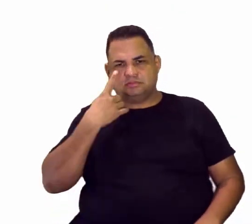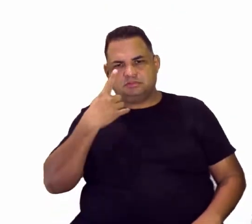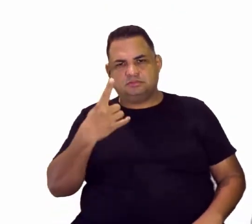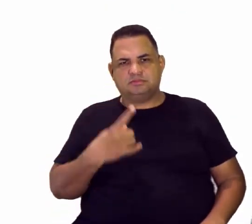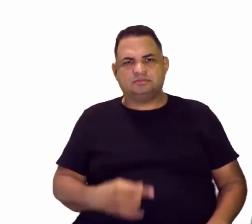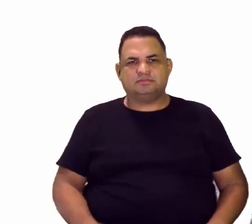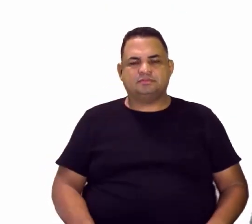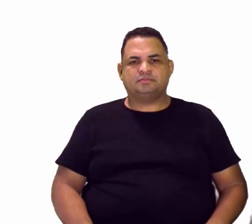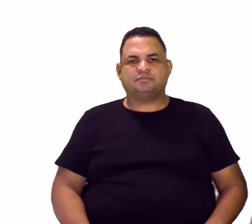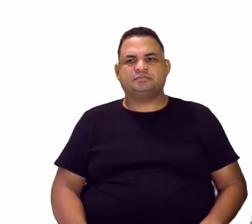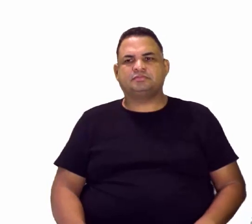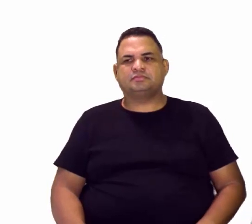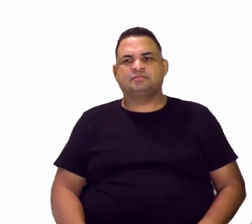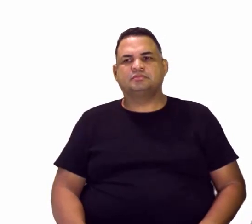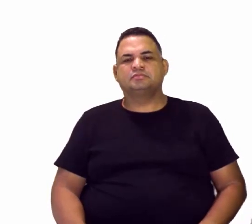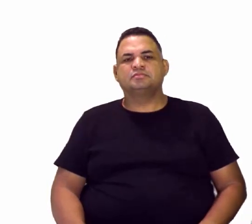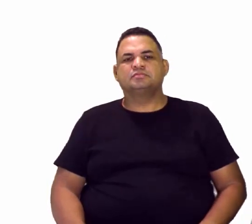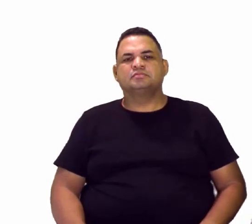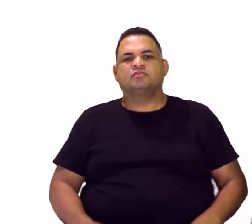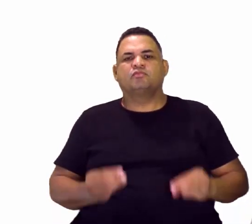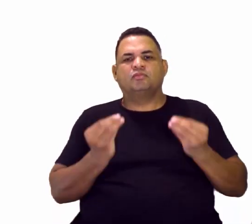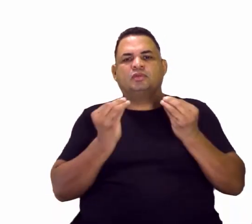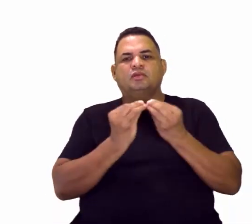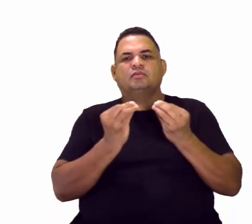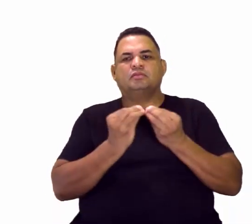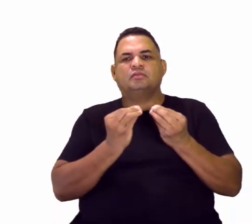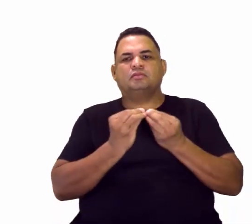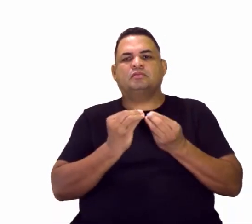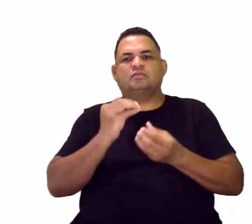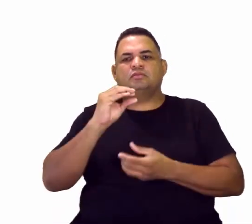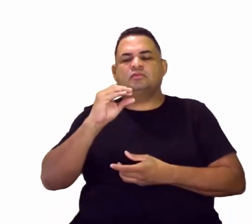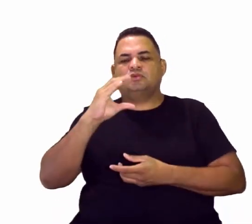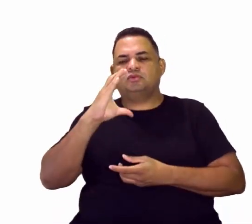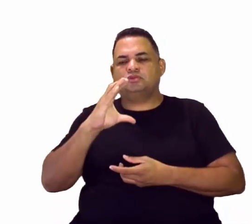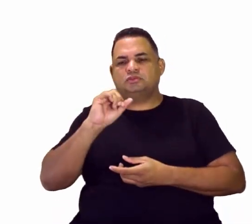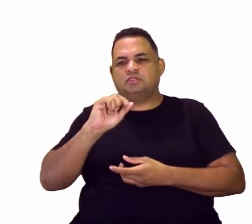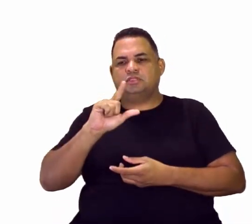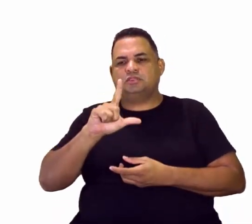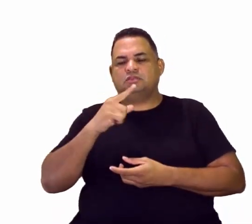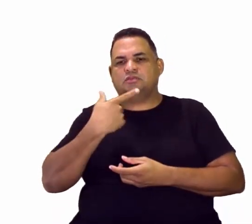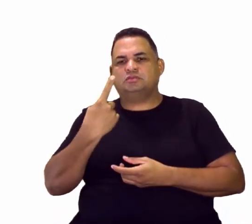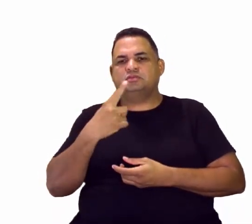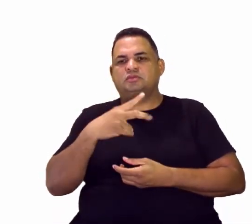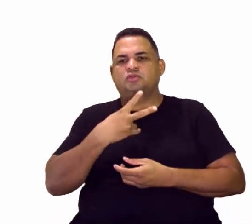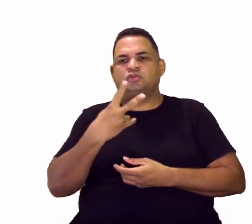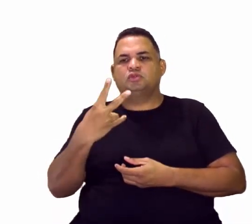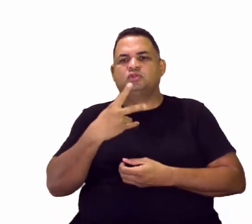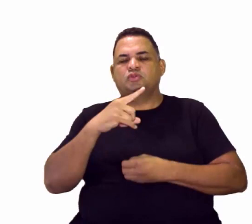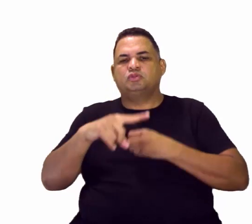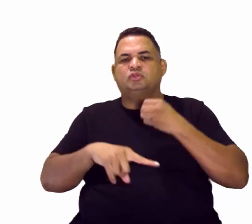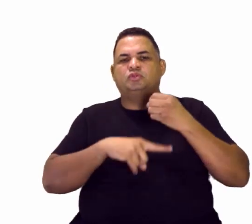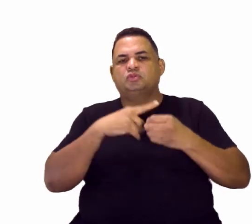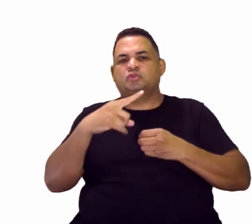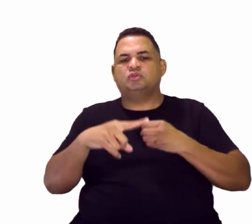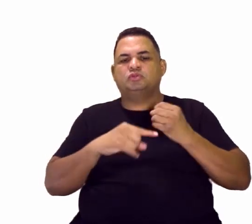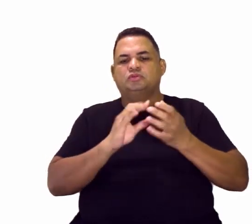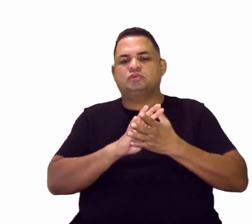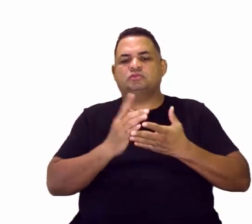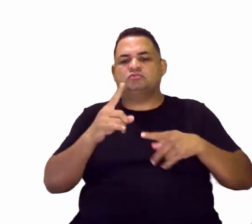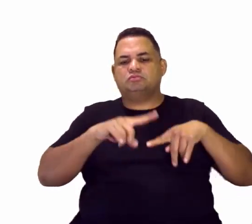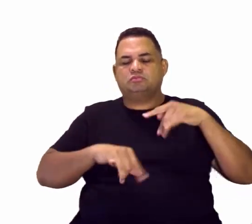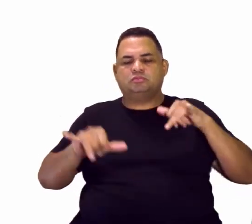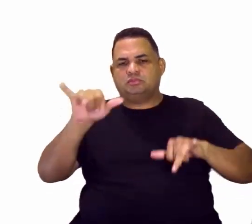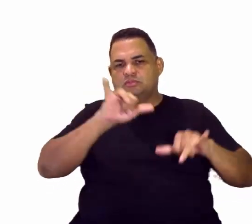olha só, a molécula do gás cloro. São dois átomos do elemento químico